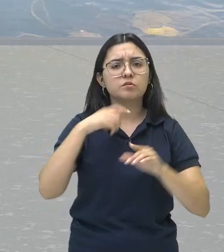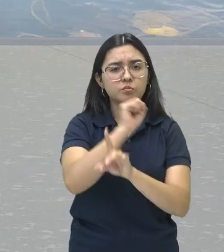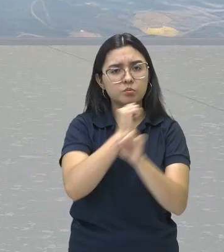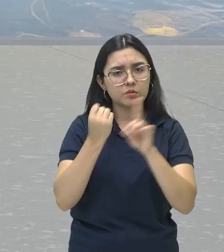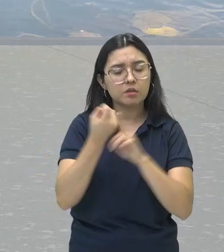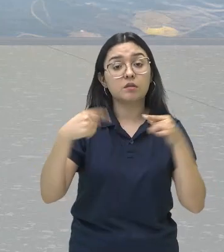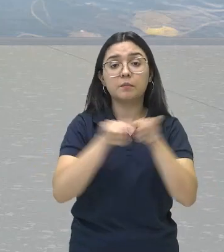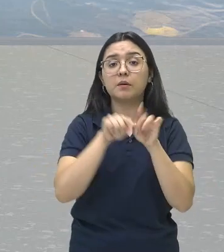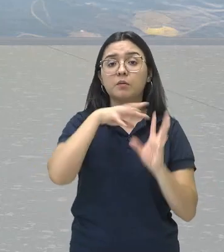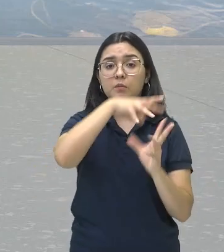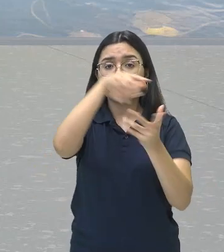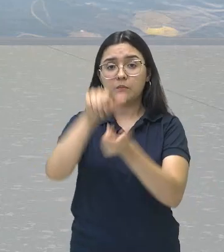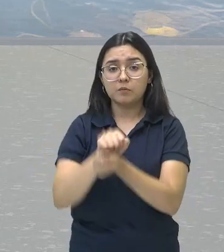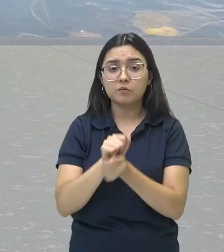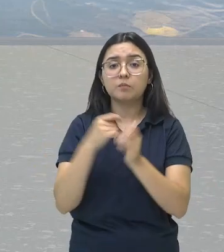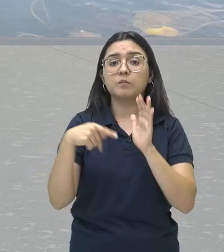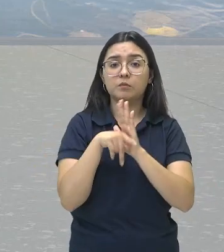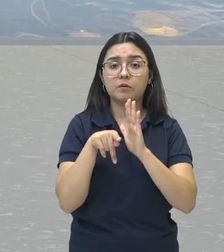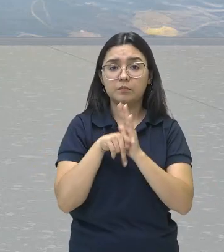sobre o mundo,